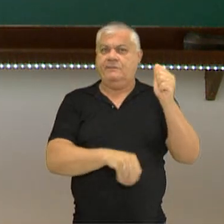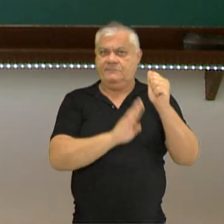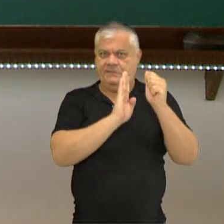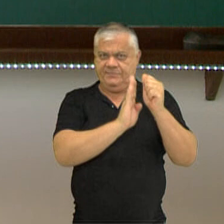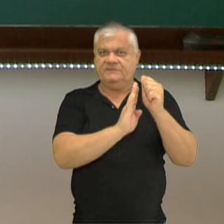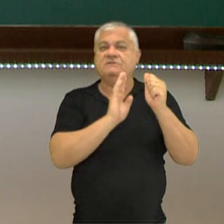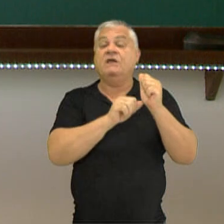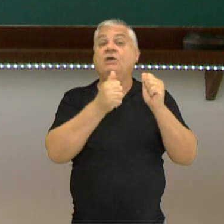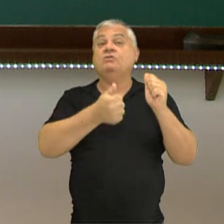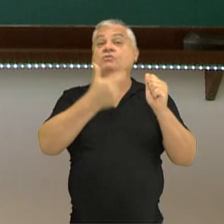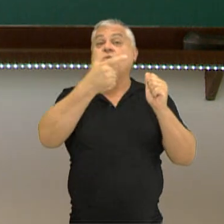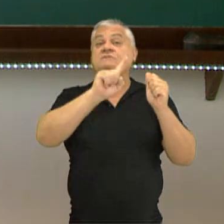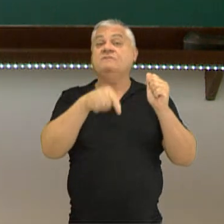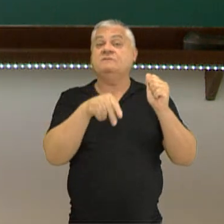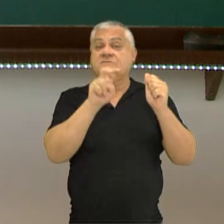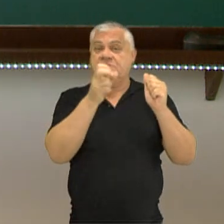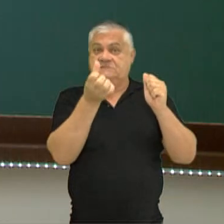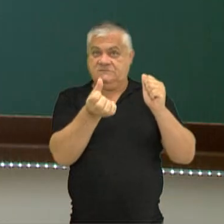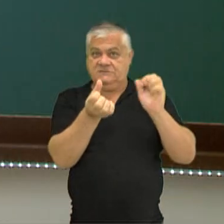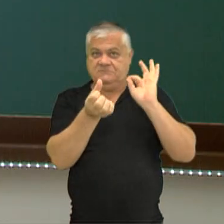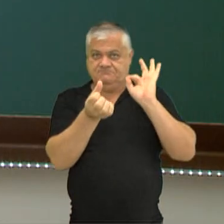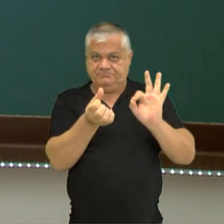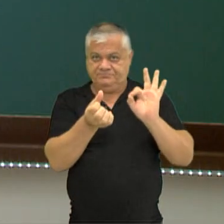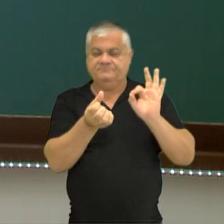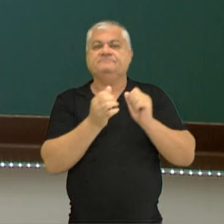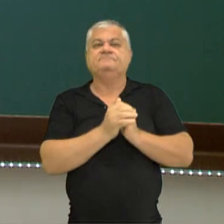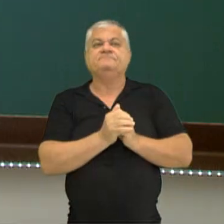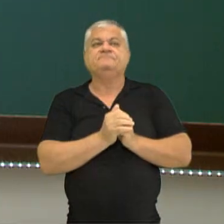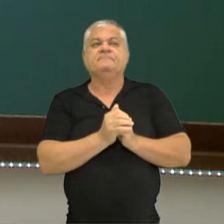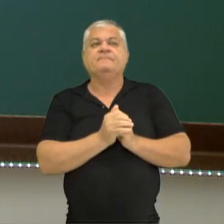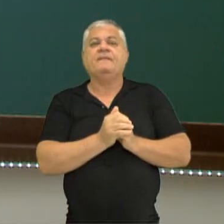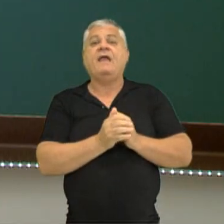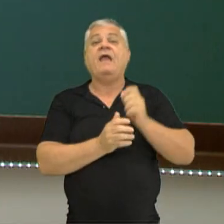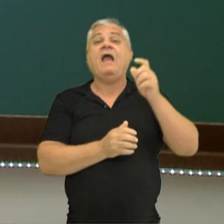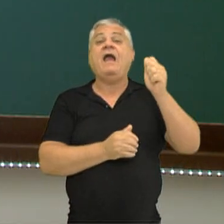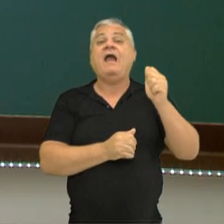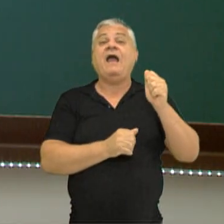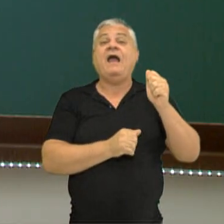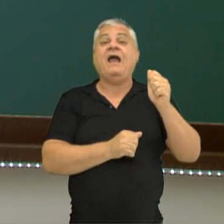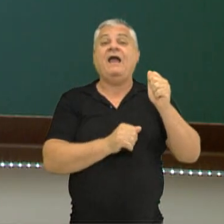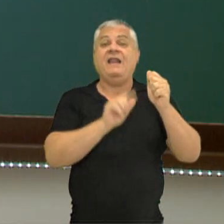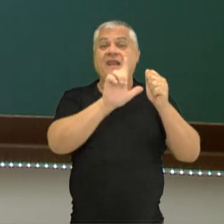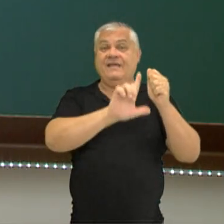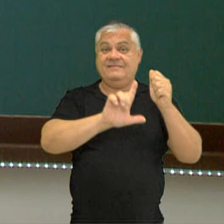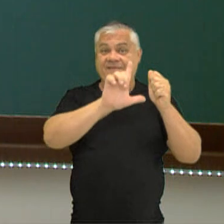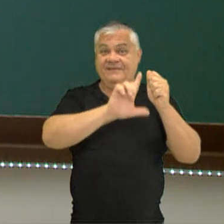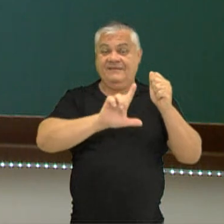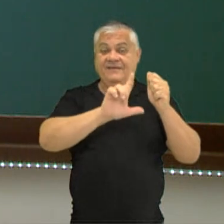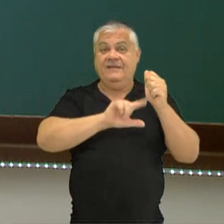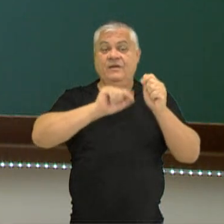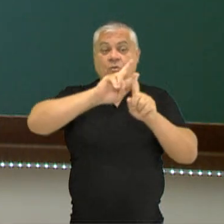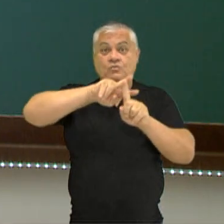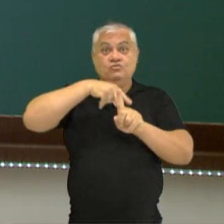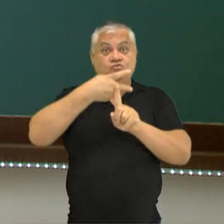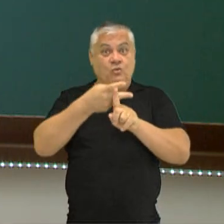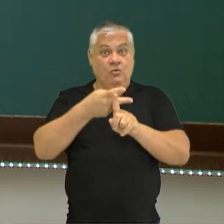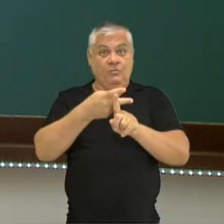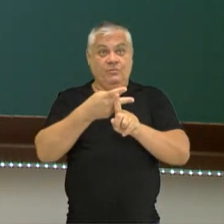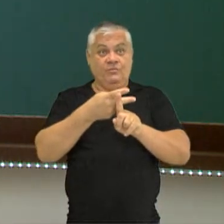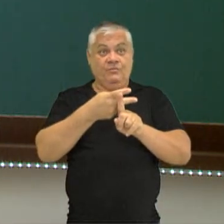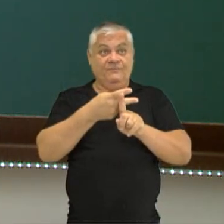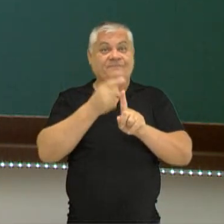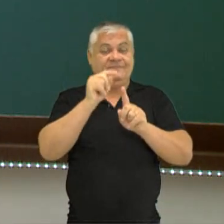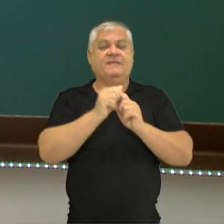base vale 12,56 centímetros quadrados. E nós temos que a área lateral é 2 vezes a área da